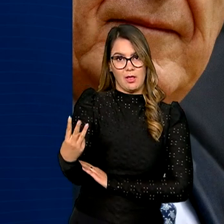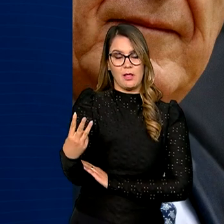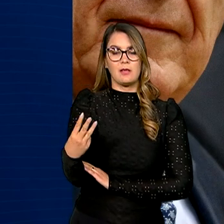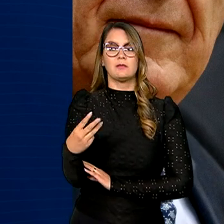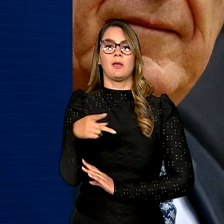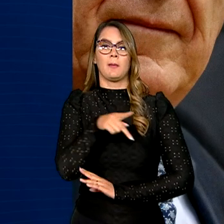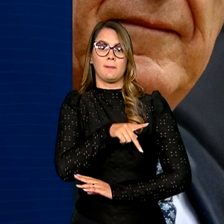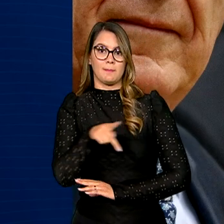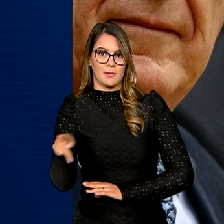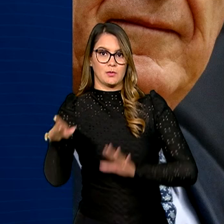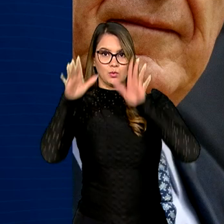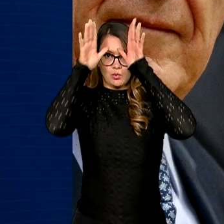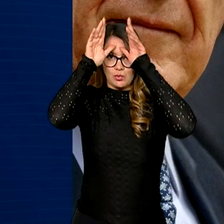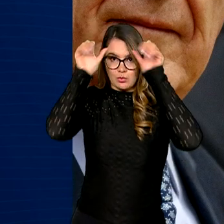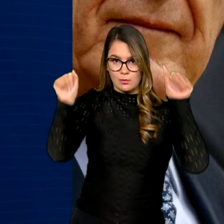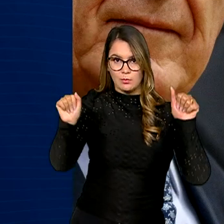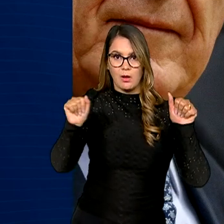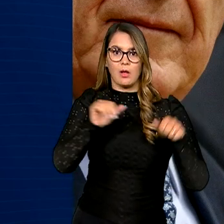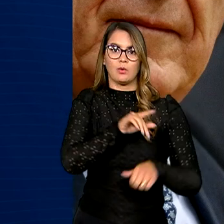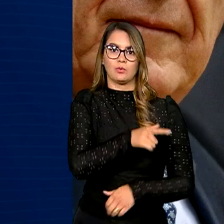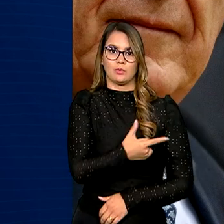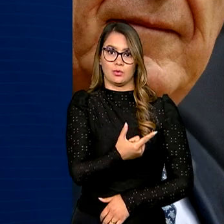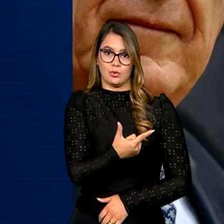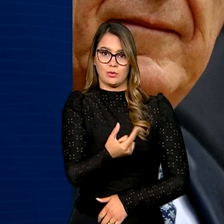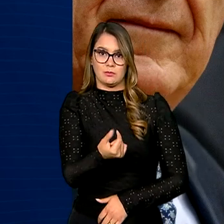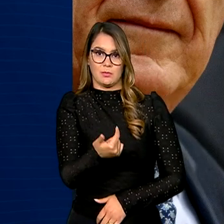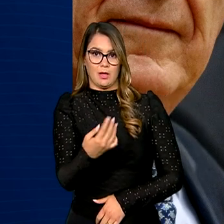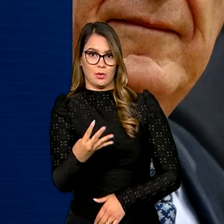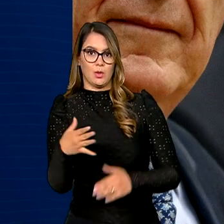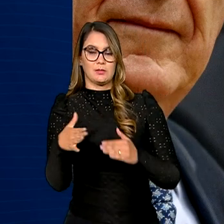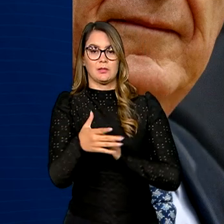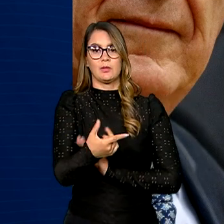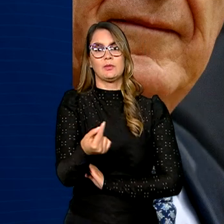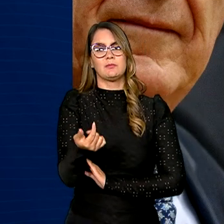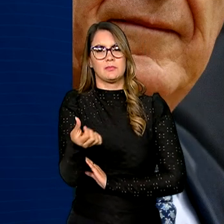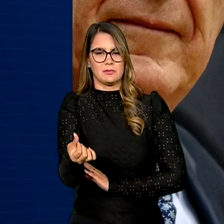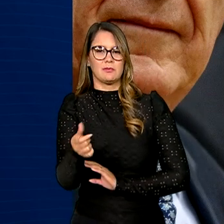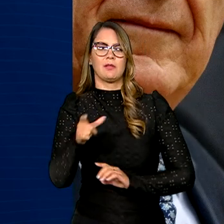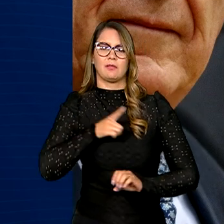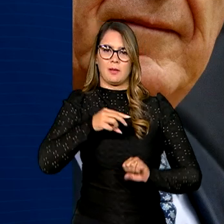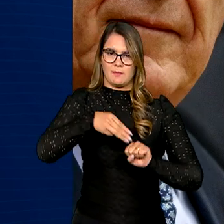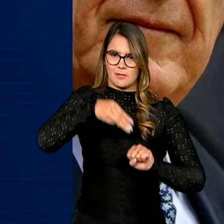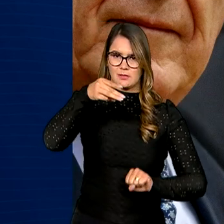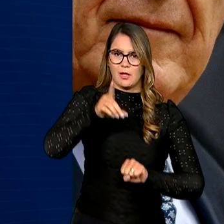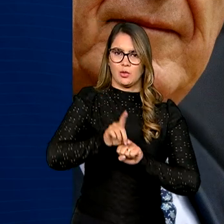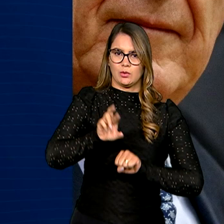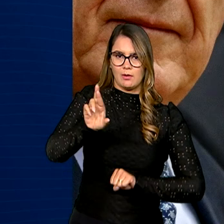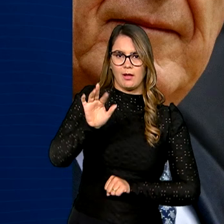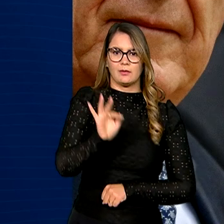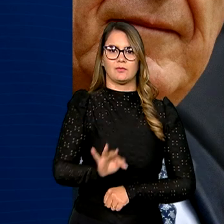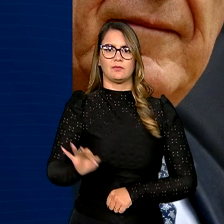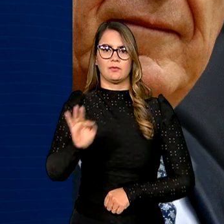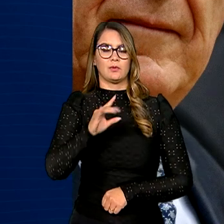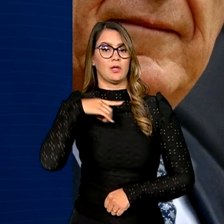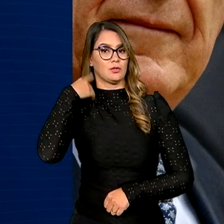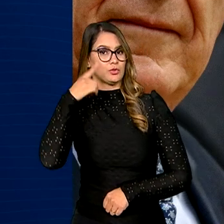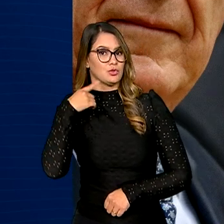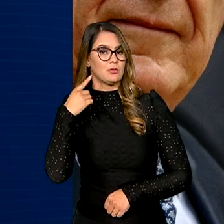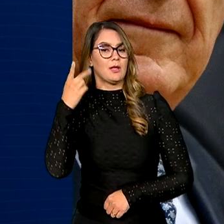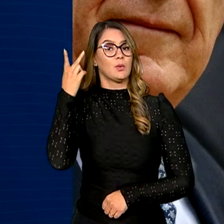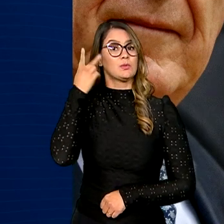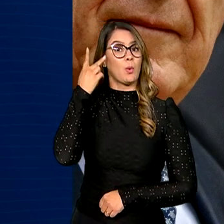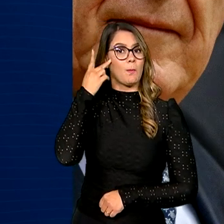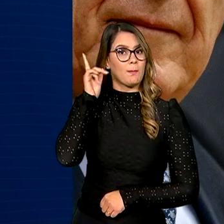a corte entre 2014 e 2016. É mestre e doutor pela Faculdade de Direito da Universidade de São